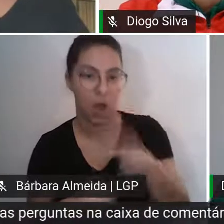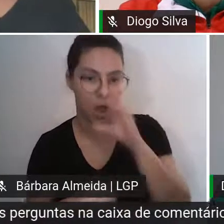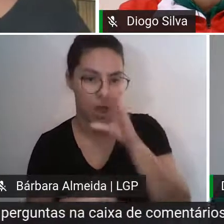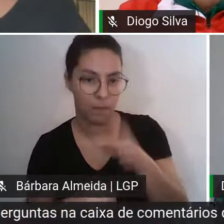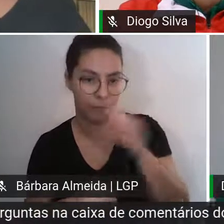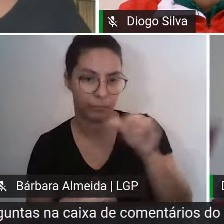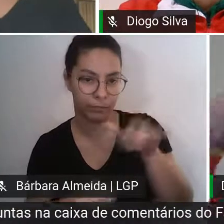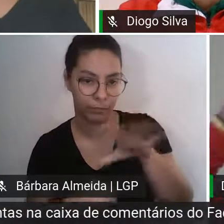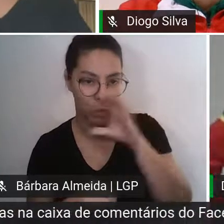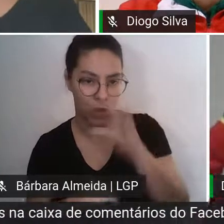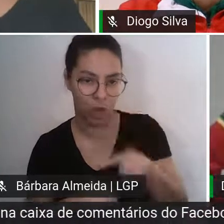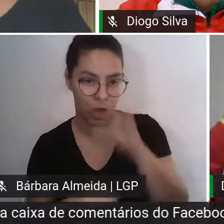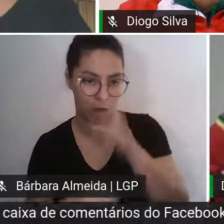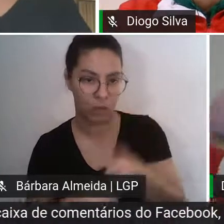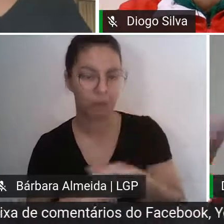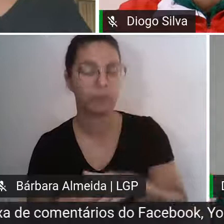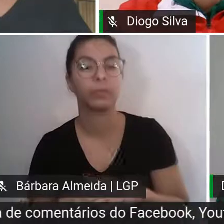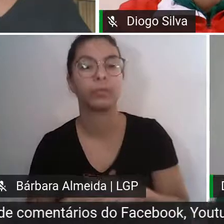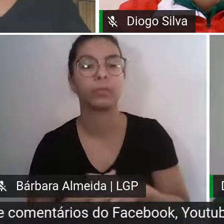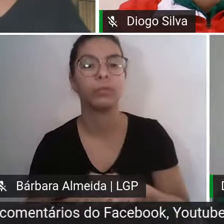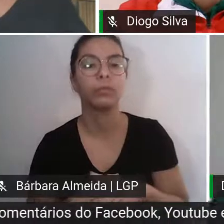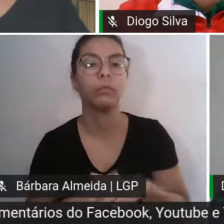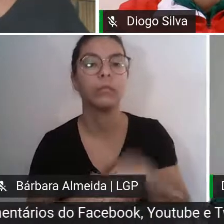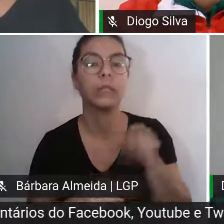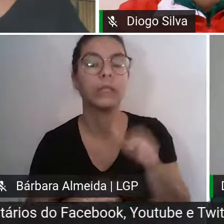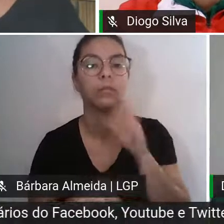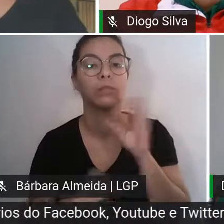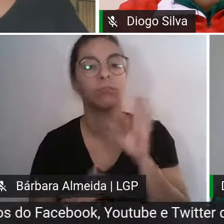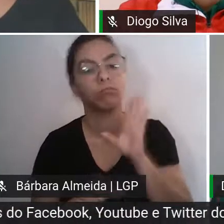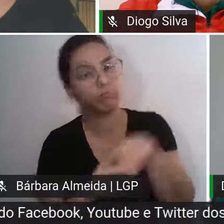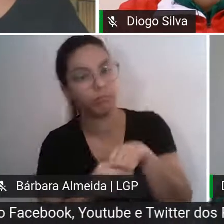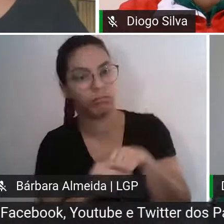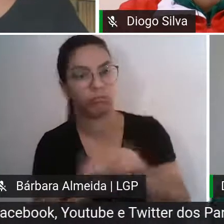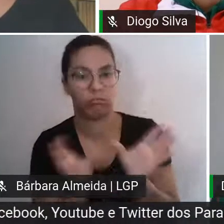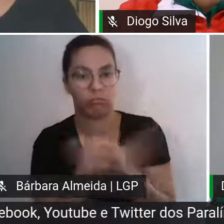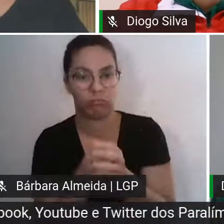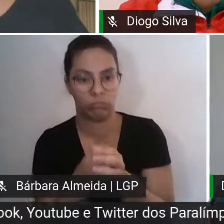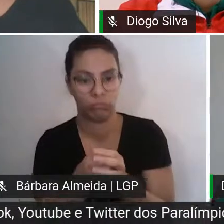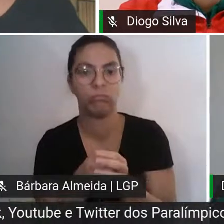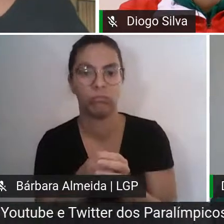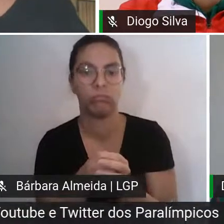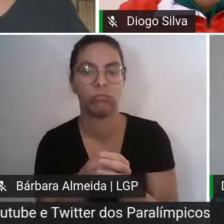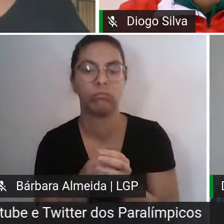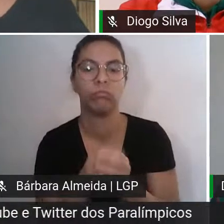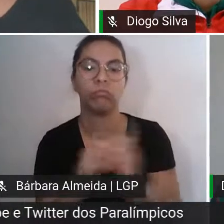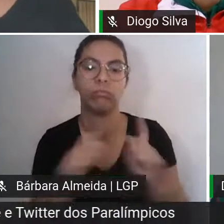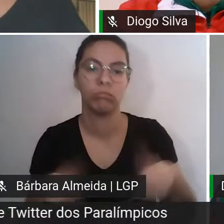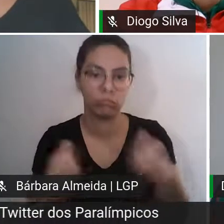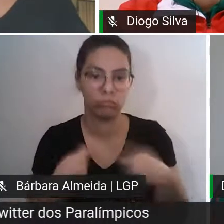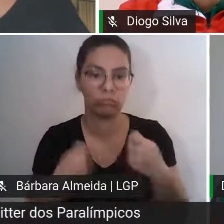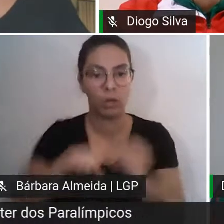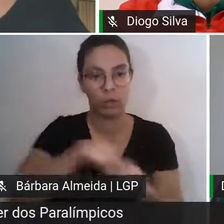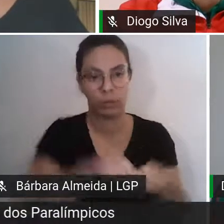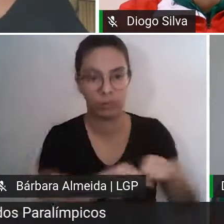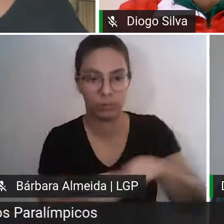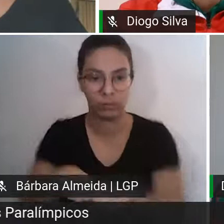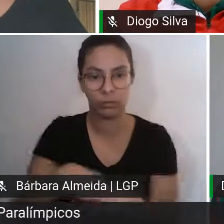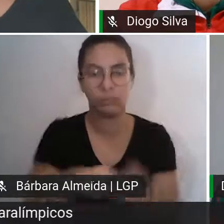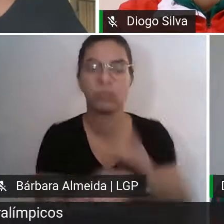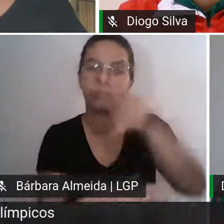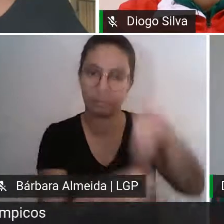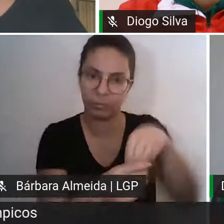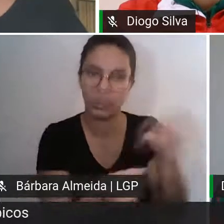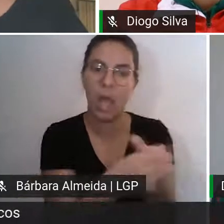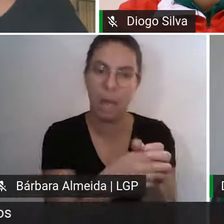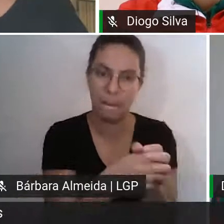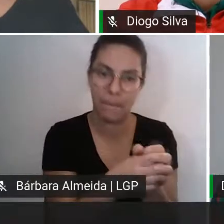Depois continuei a fazer parte da equipa nacional da paracanoagem. Em 2018,